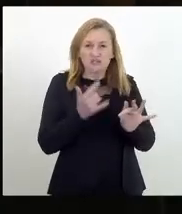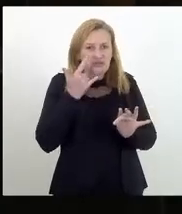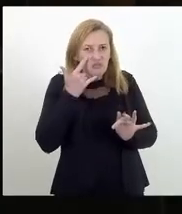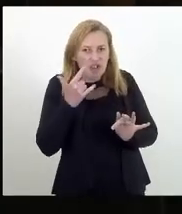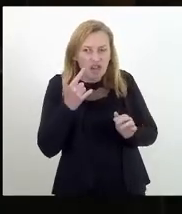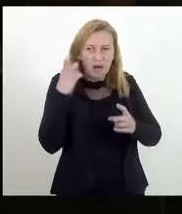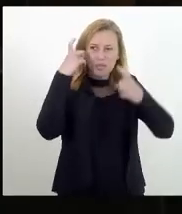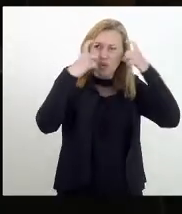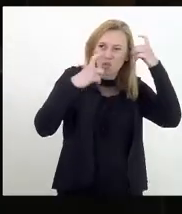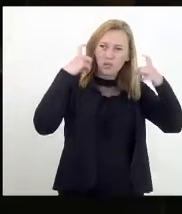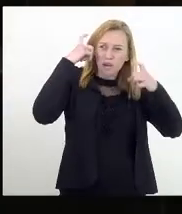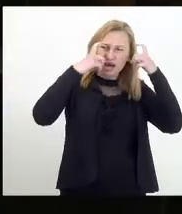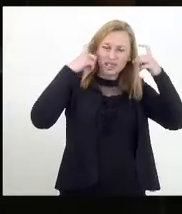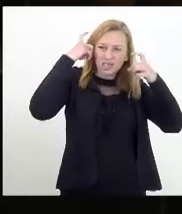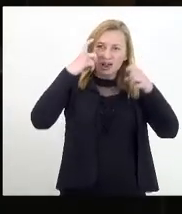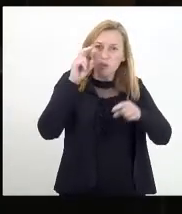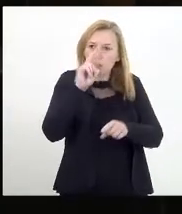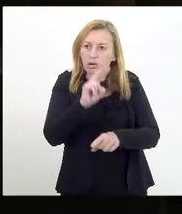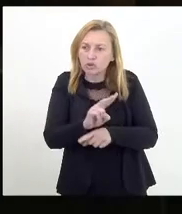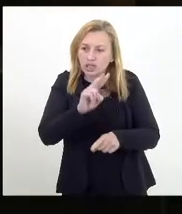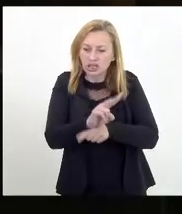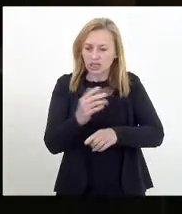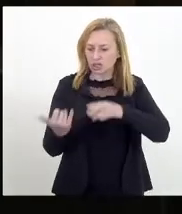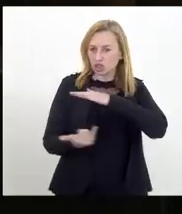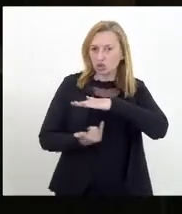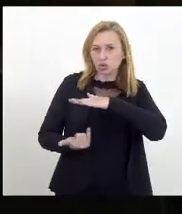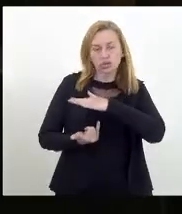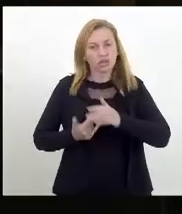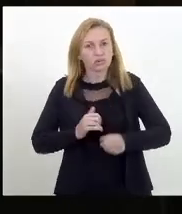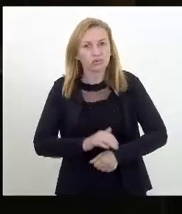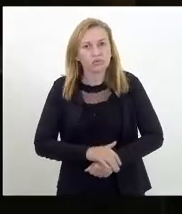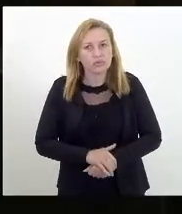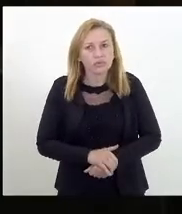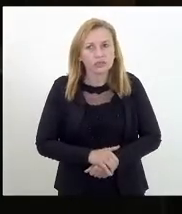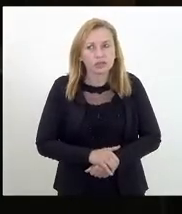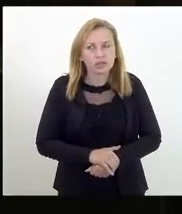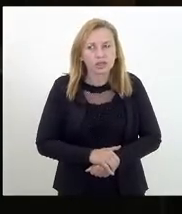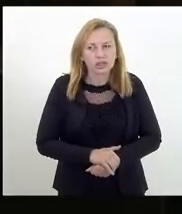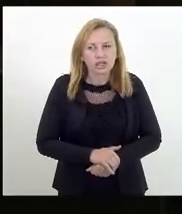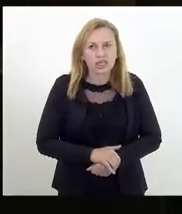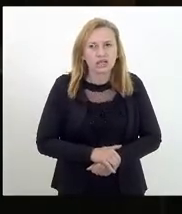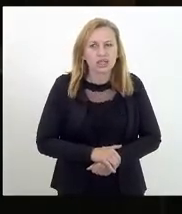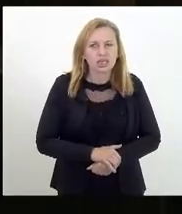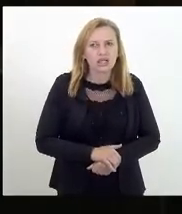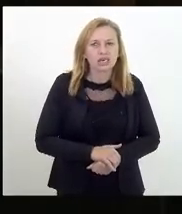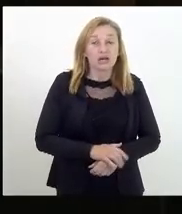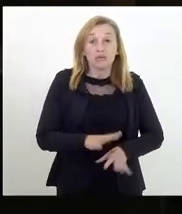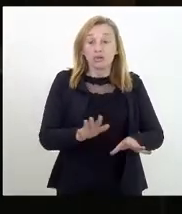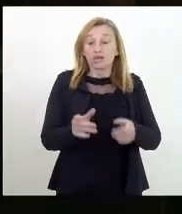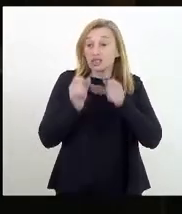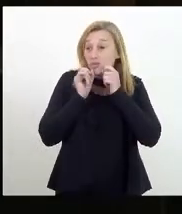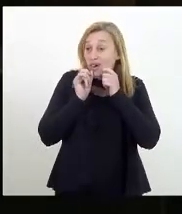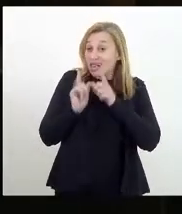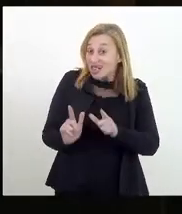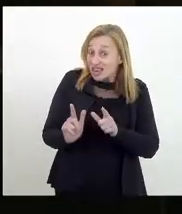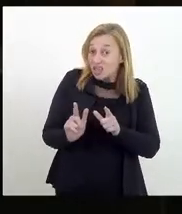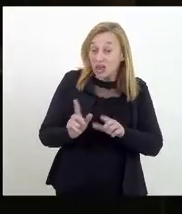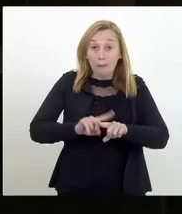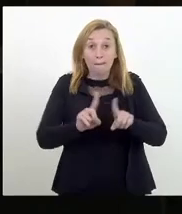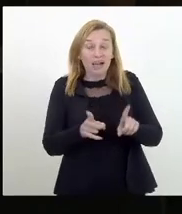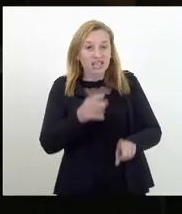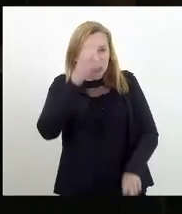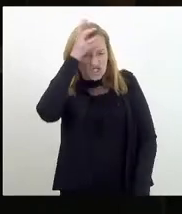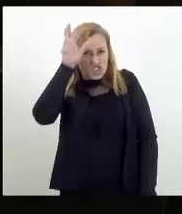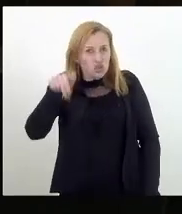é preservar As instituições e ainda que seja uma crítica mas uma crítica te